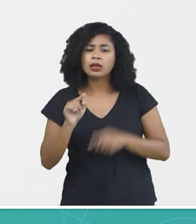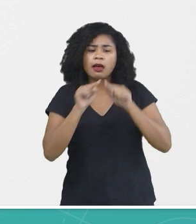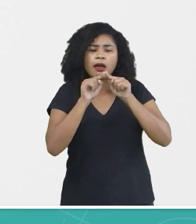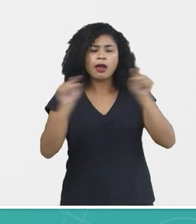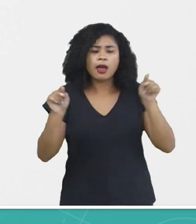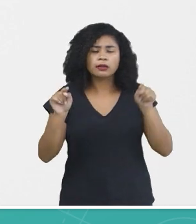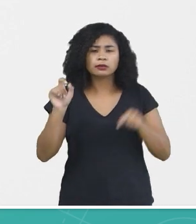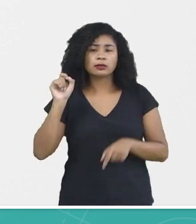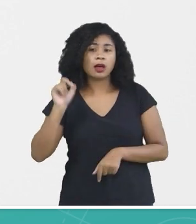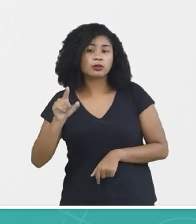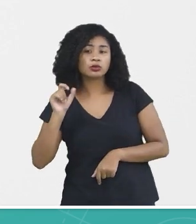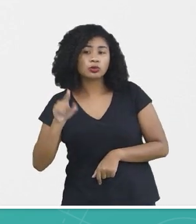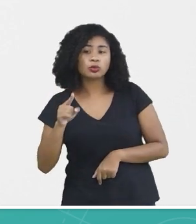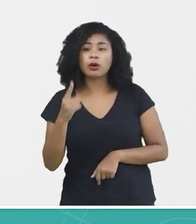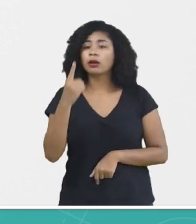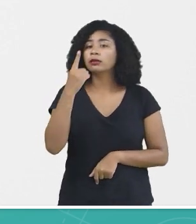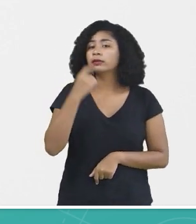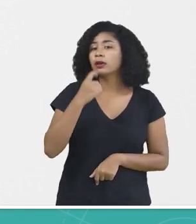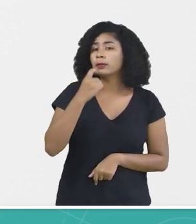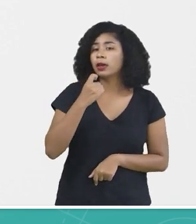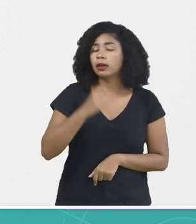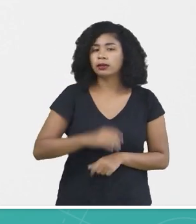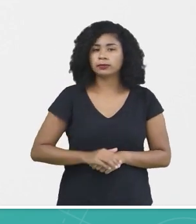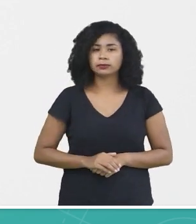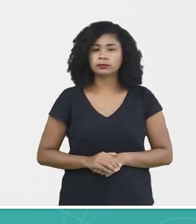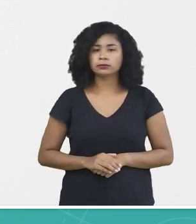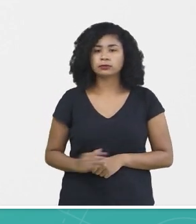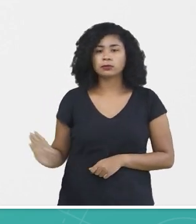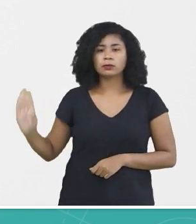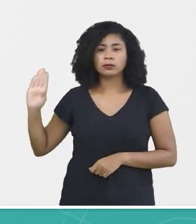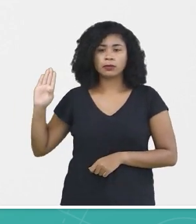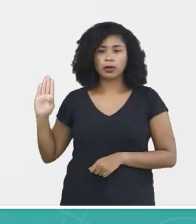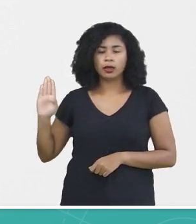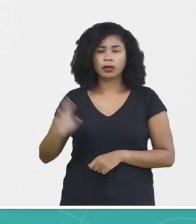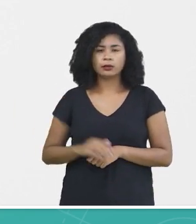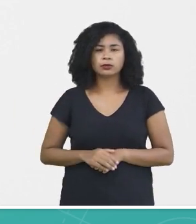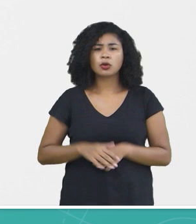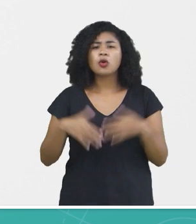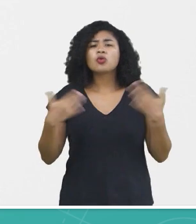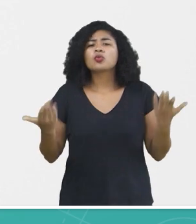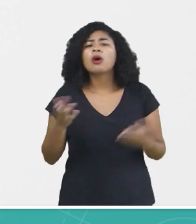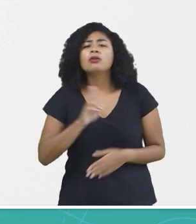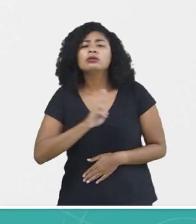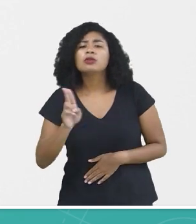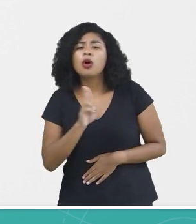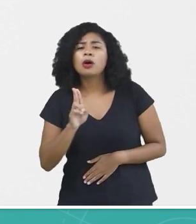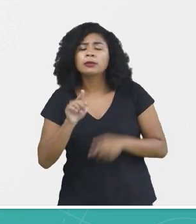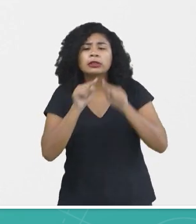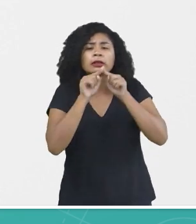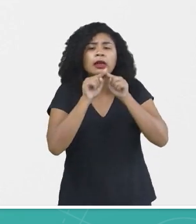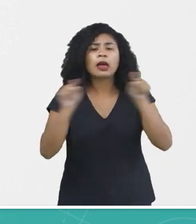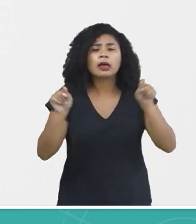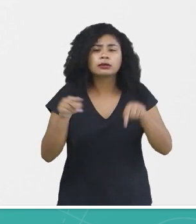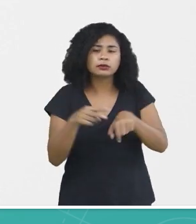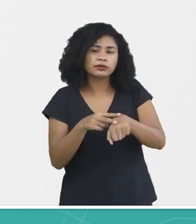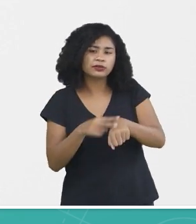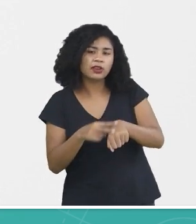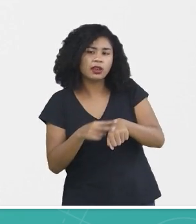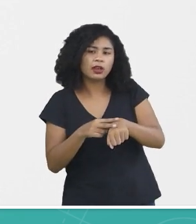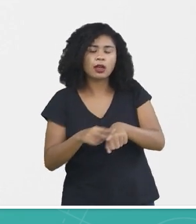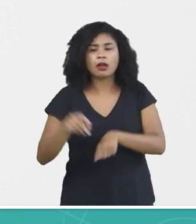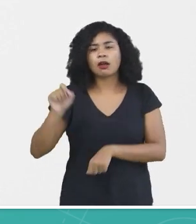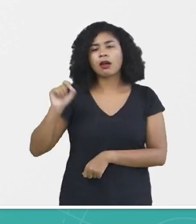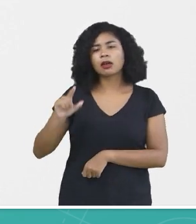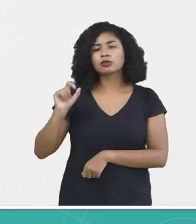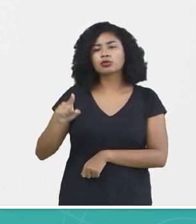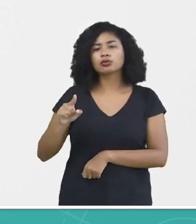Letra B. Como se classifica as retas verde e azul? Olha que pergunta interessante. Temos